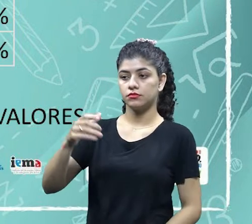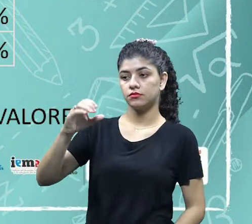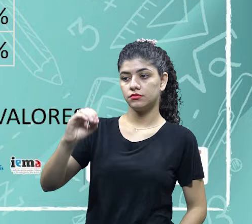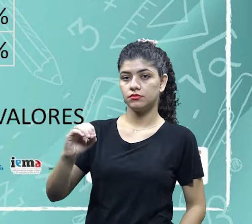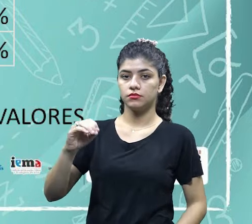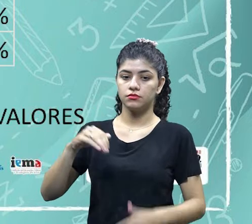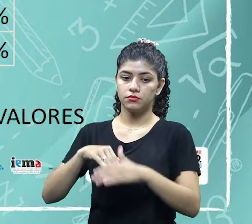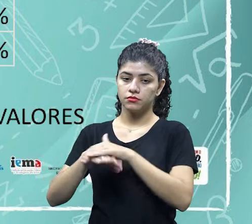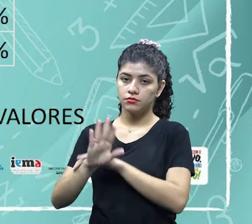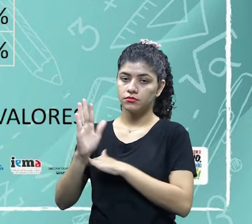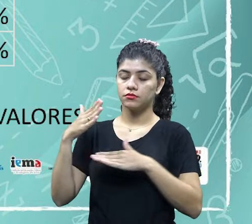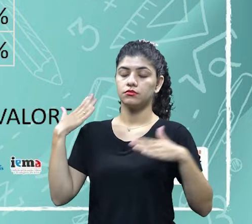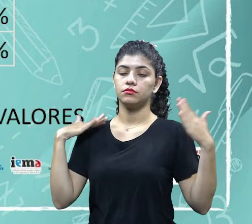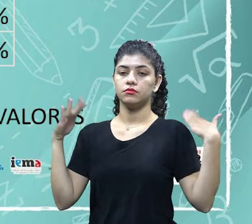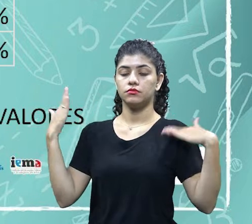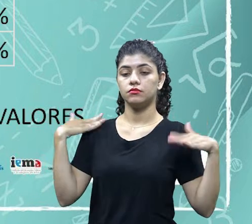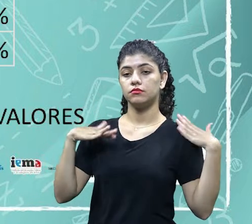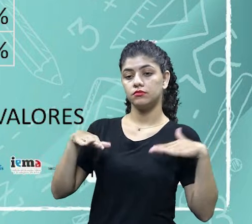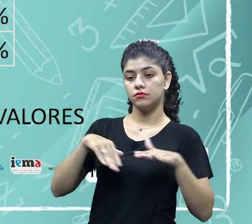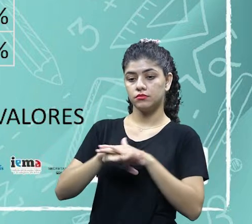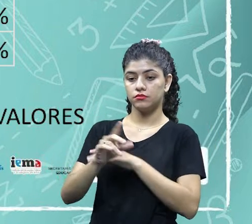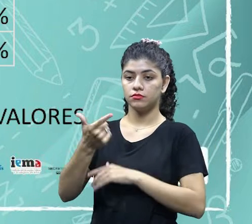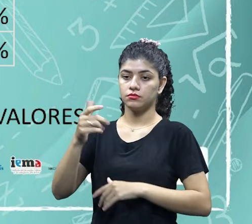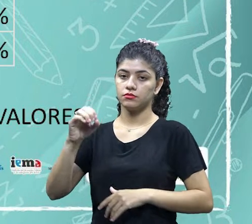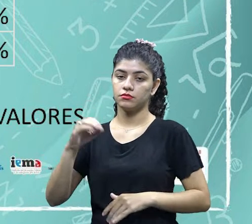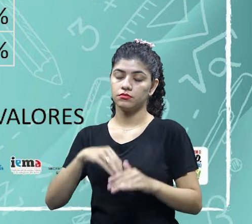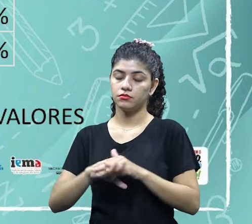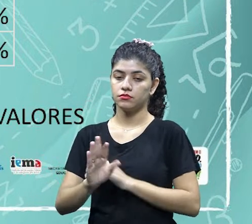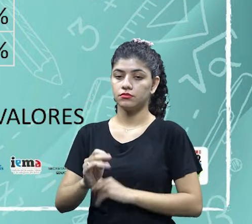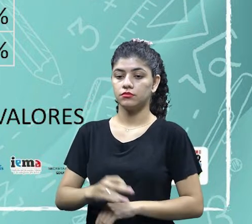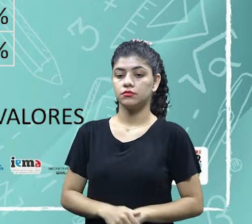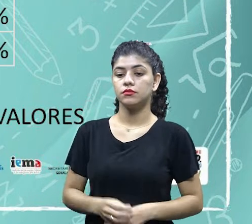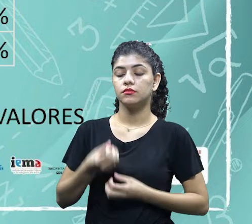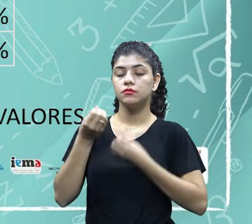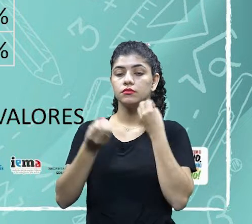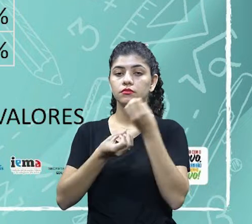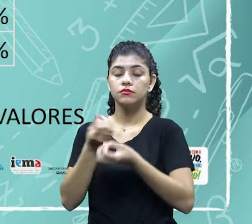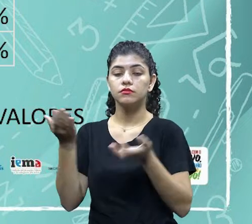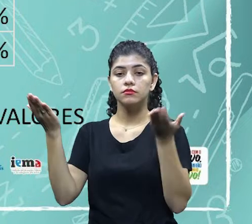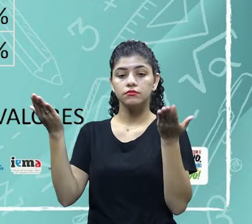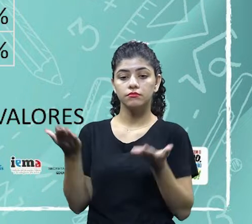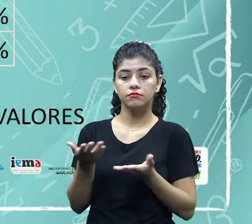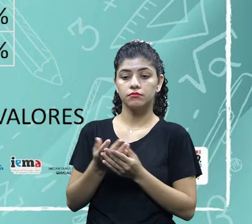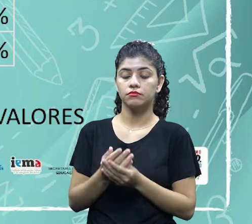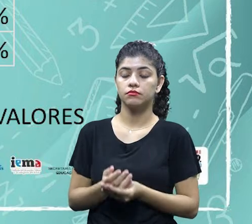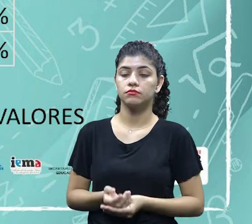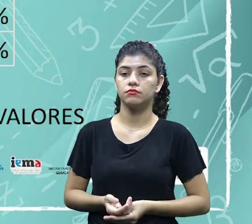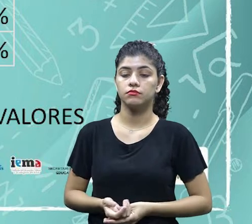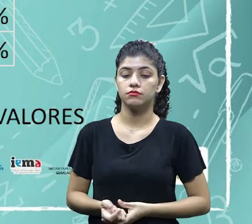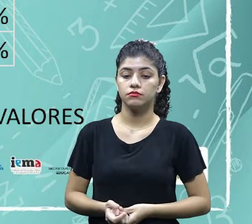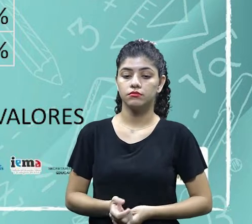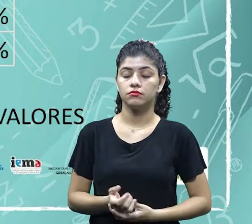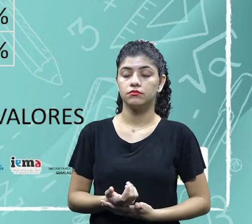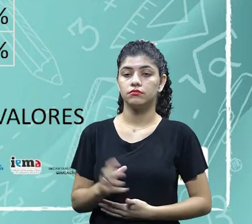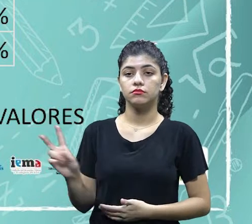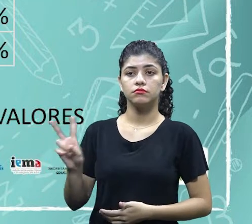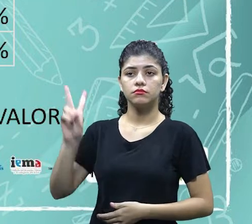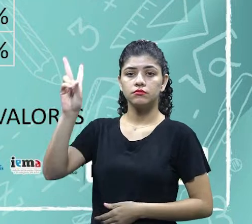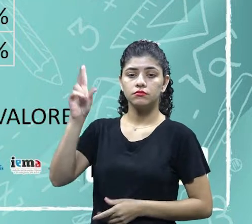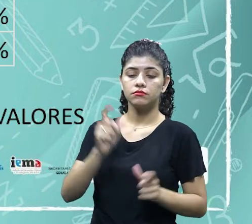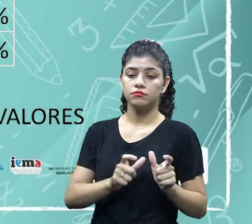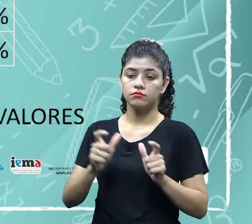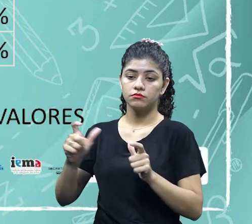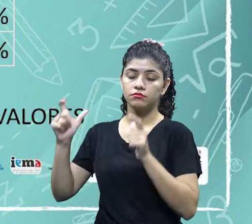20% para poupança. E agora, como que nós vamos apurar o lucro mensal do negócio e atribuir valores aos